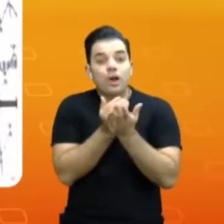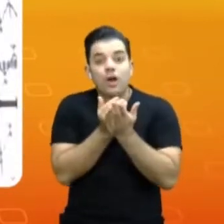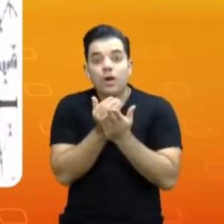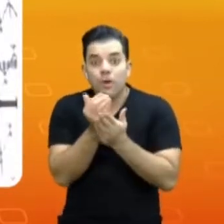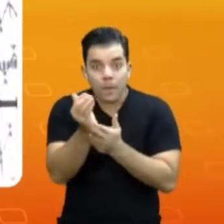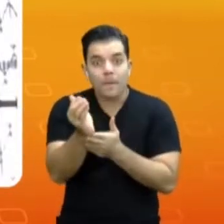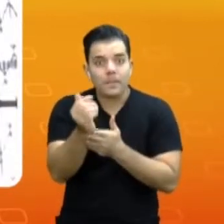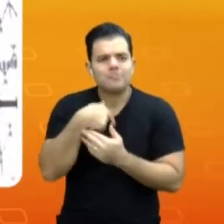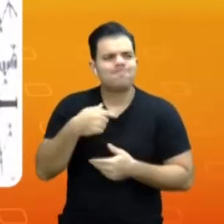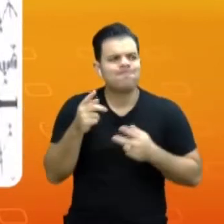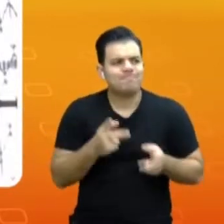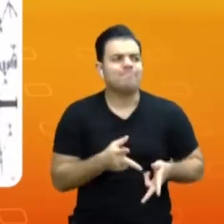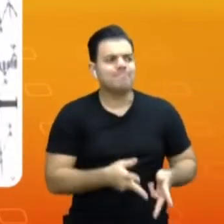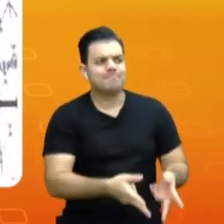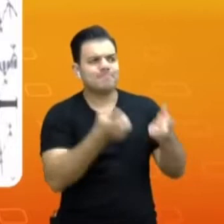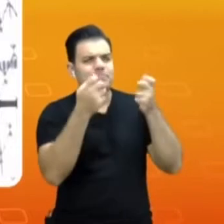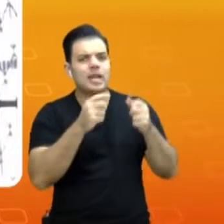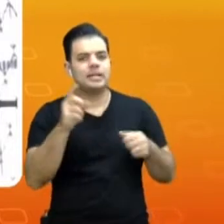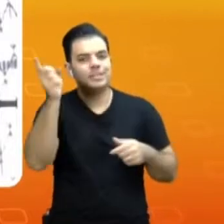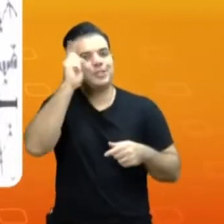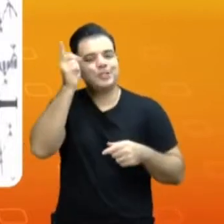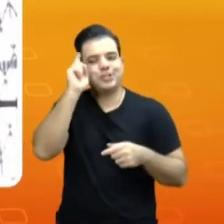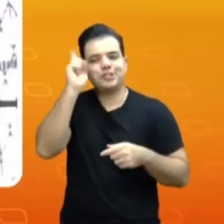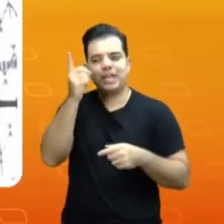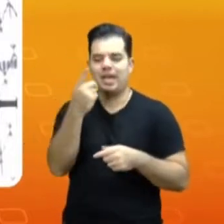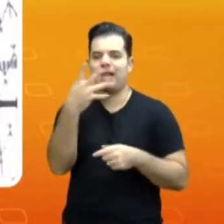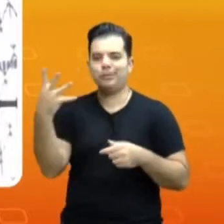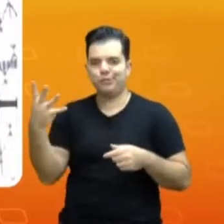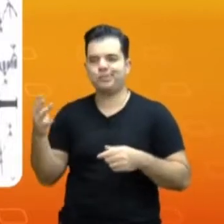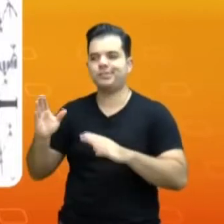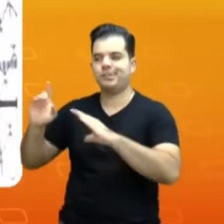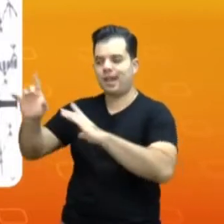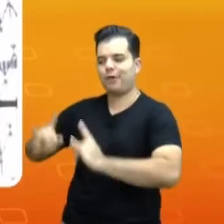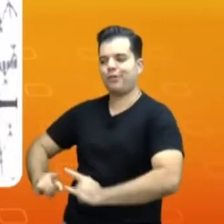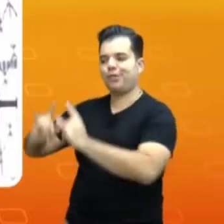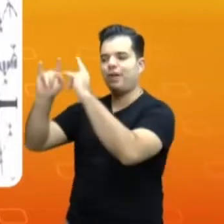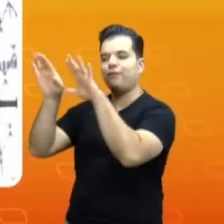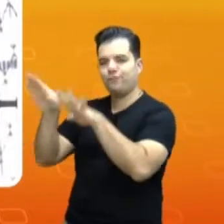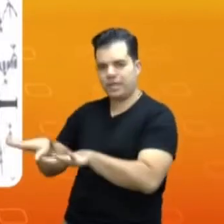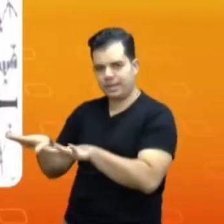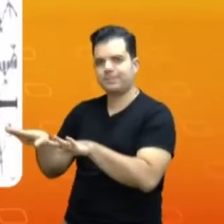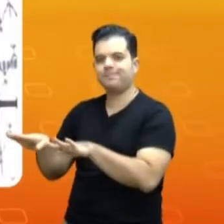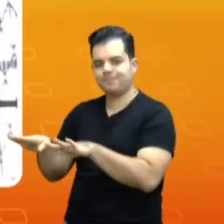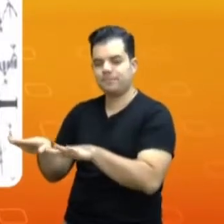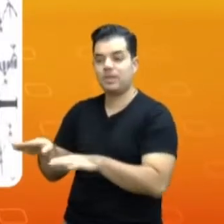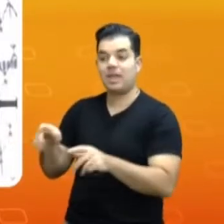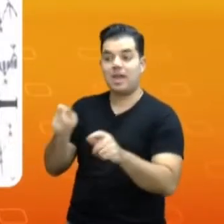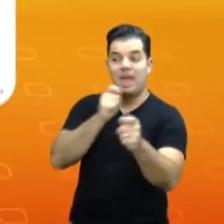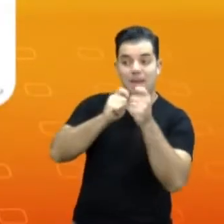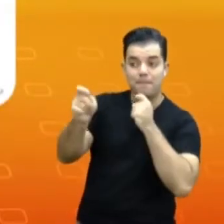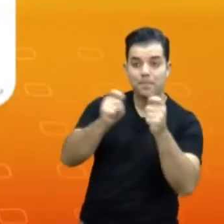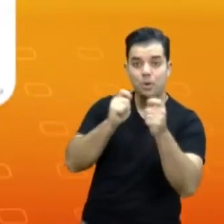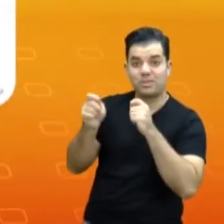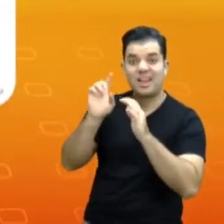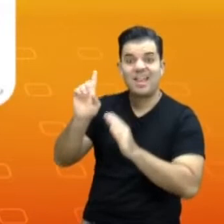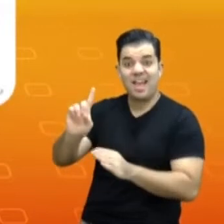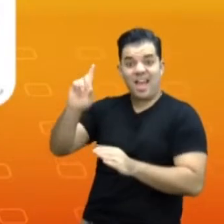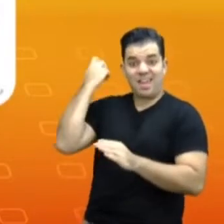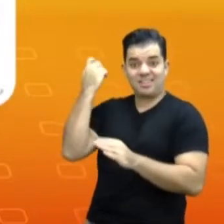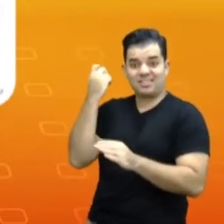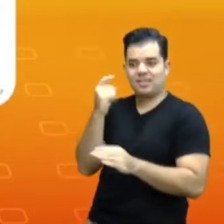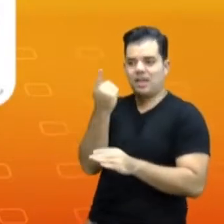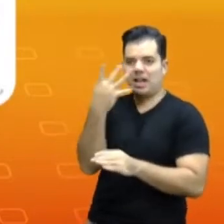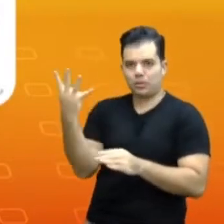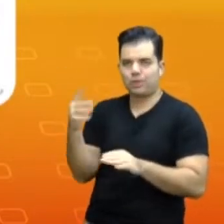porque aconteceram esses 14 dias de quarentena, então os repórteres que não foram enviados muito antes, em vários casos